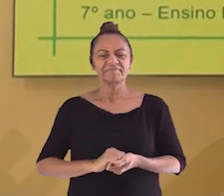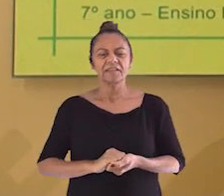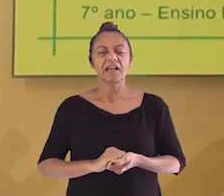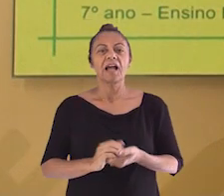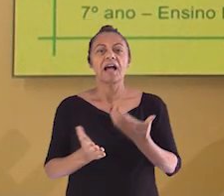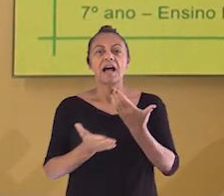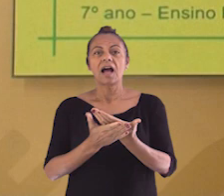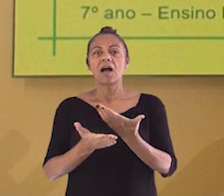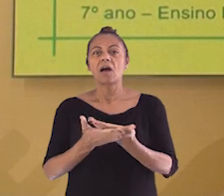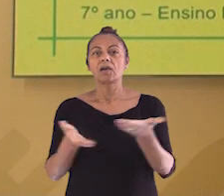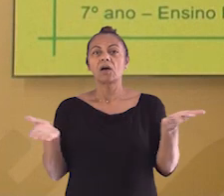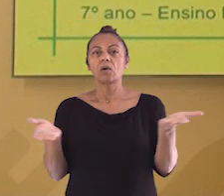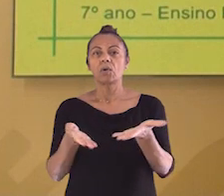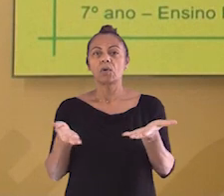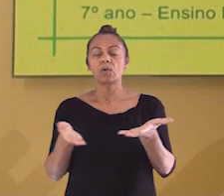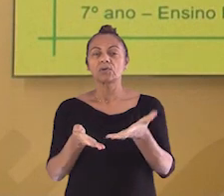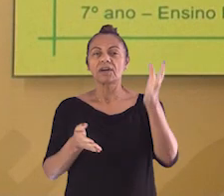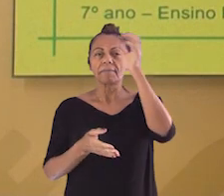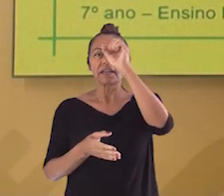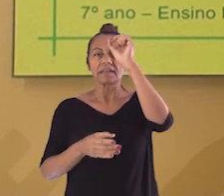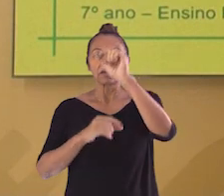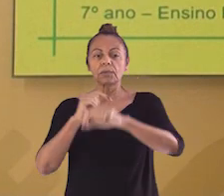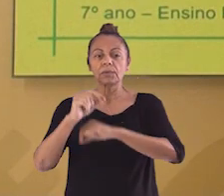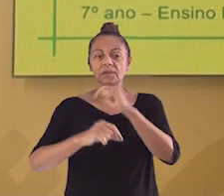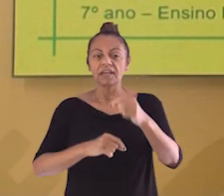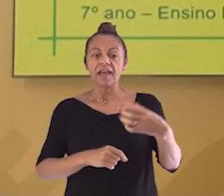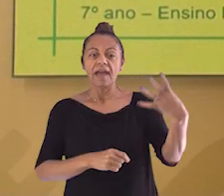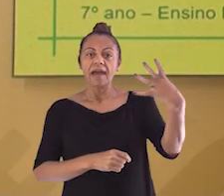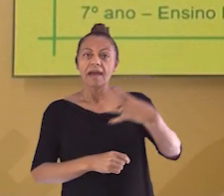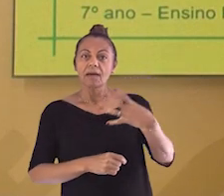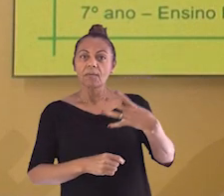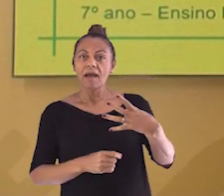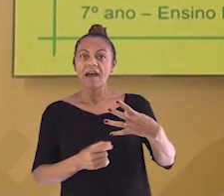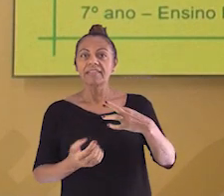hoje, vamos aprender sobre a 4ª Revolução Industrial.